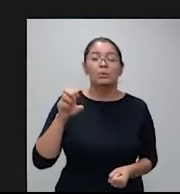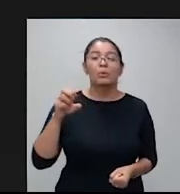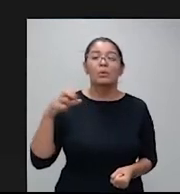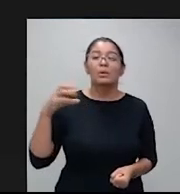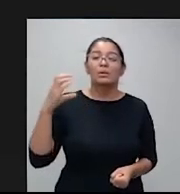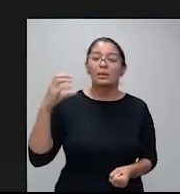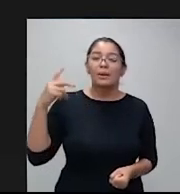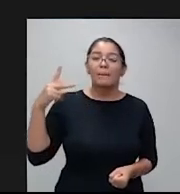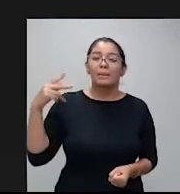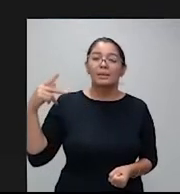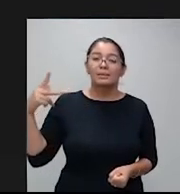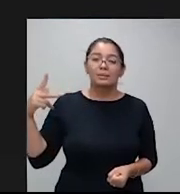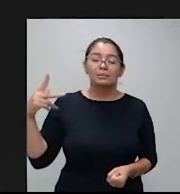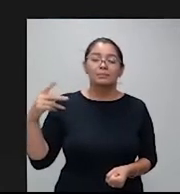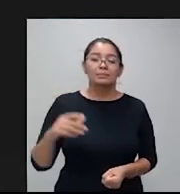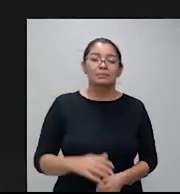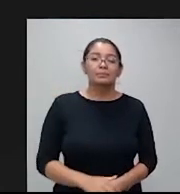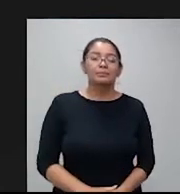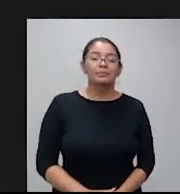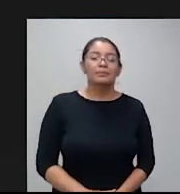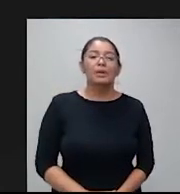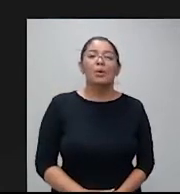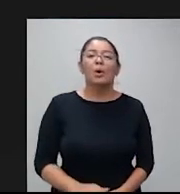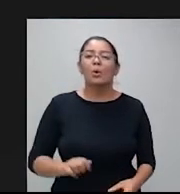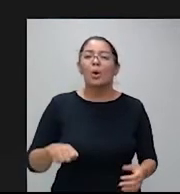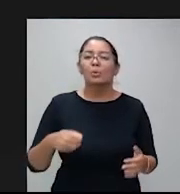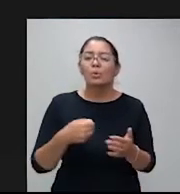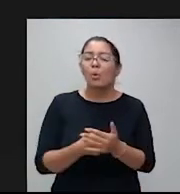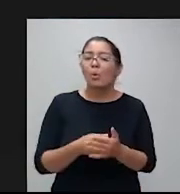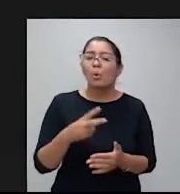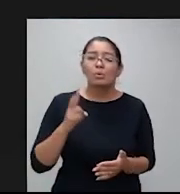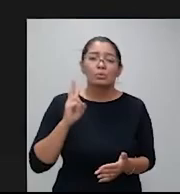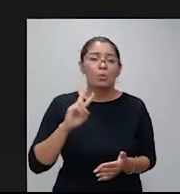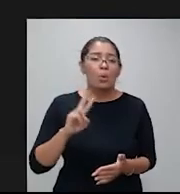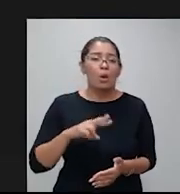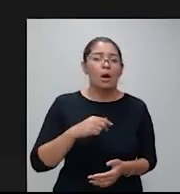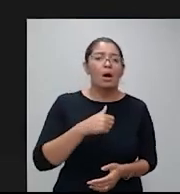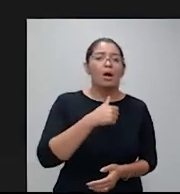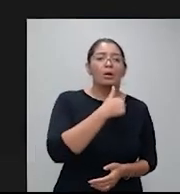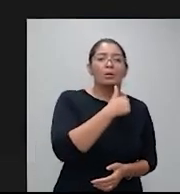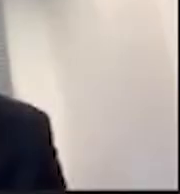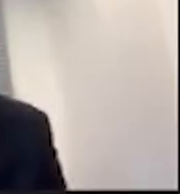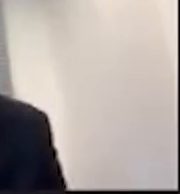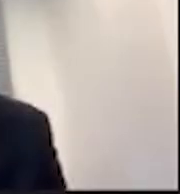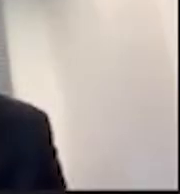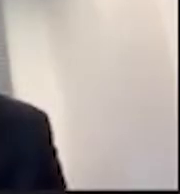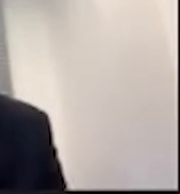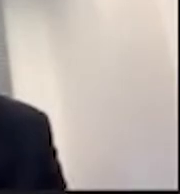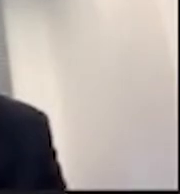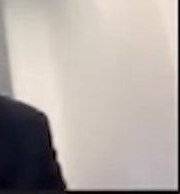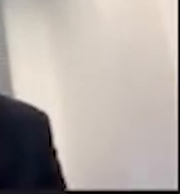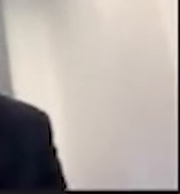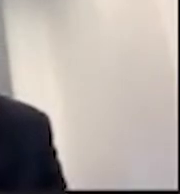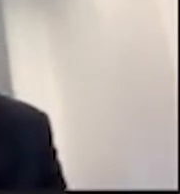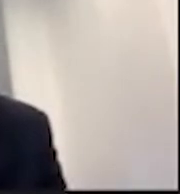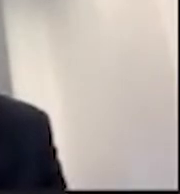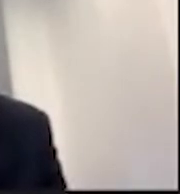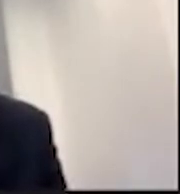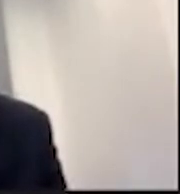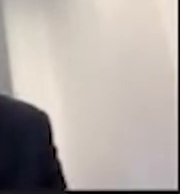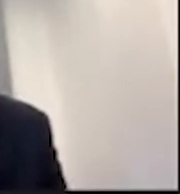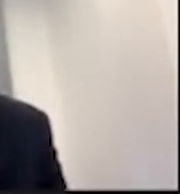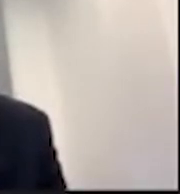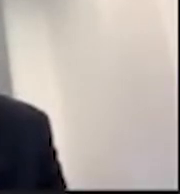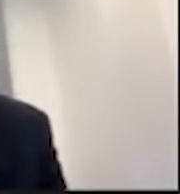as condições acordadas, além de mencionar em cada exemplar o nome do autor. A ministra esclareceu que não se pode entender que a